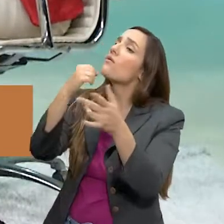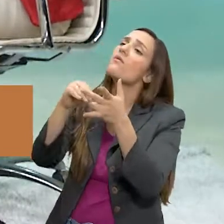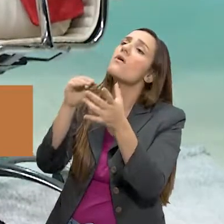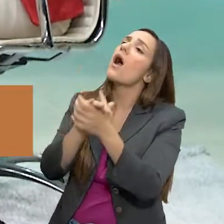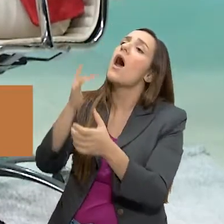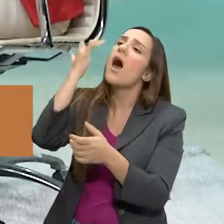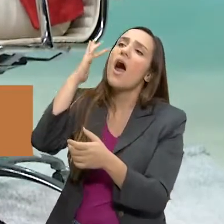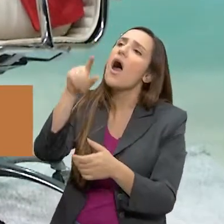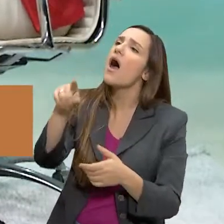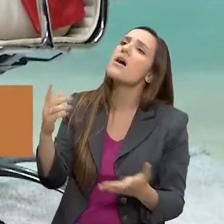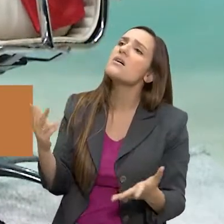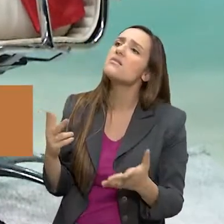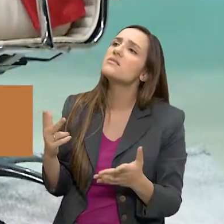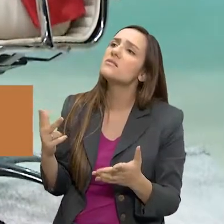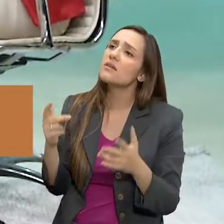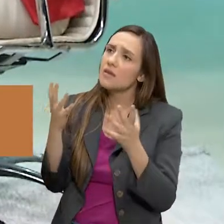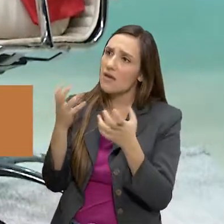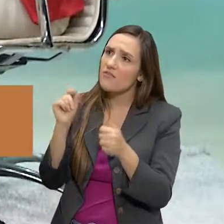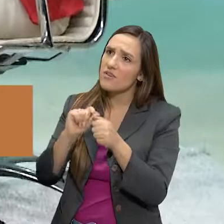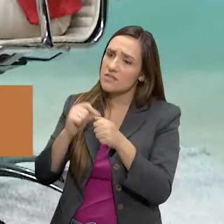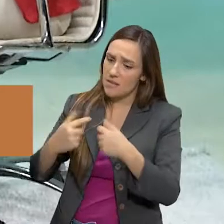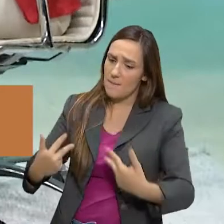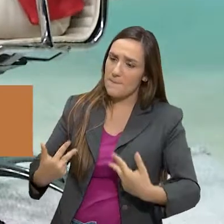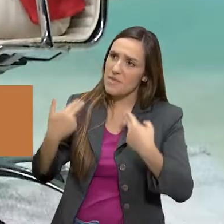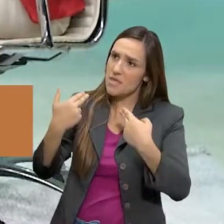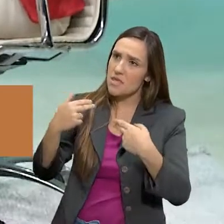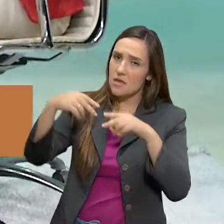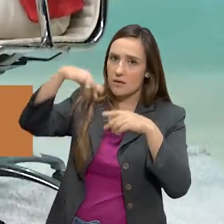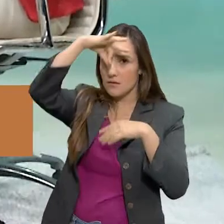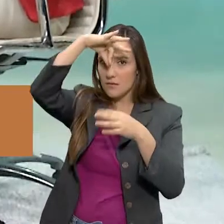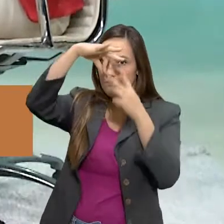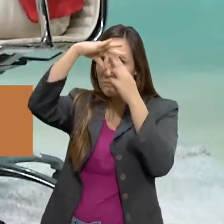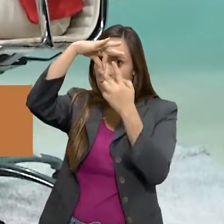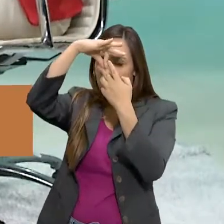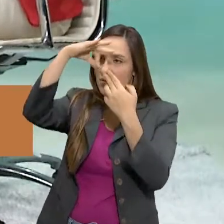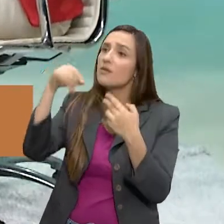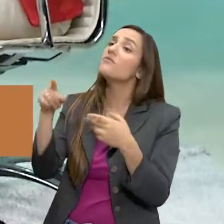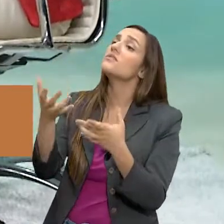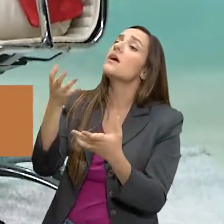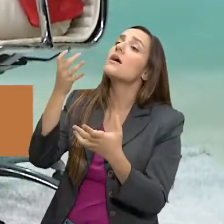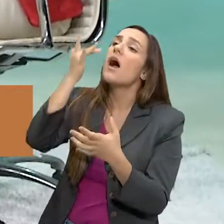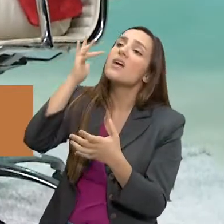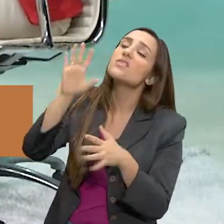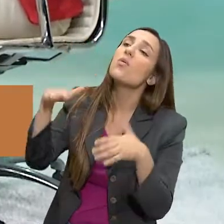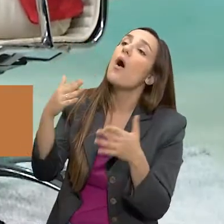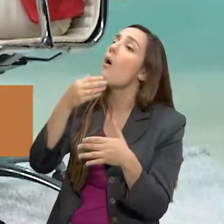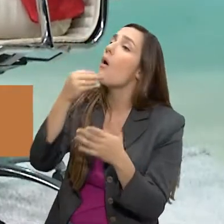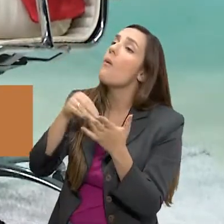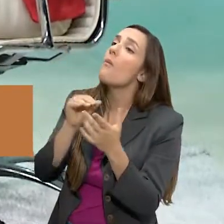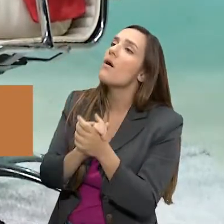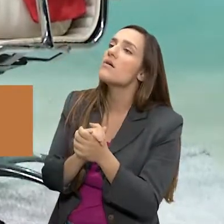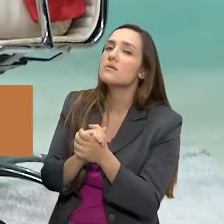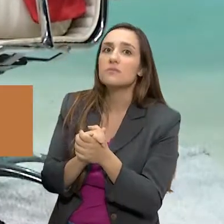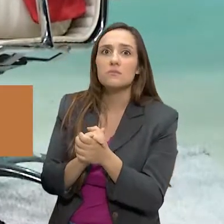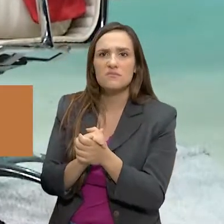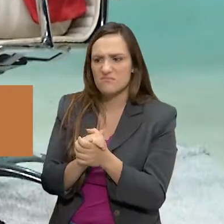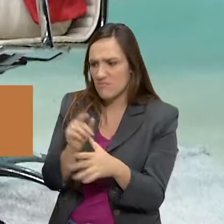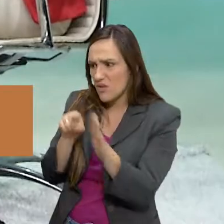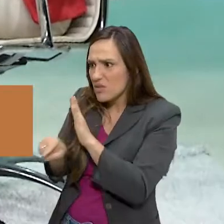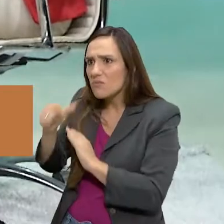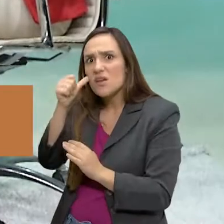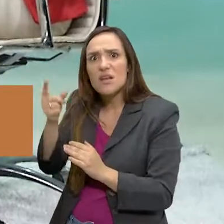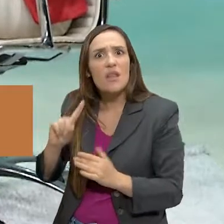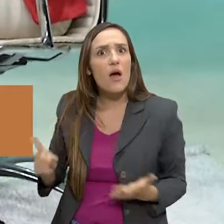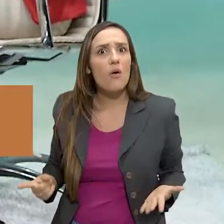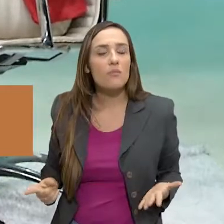mais importante o que o marido vai achar sobre o pique, a episiotomia que vai ser feito e não em relação a ela. Então é esse mesmo machismo que a gente